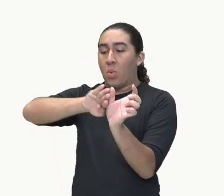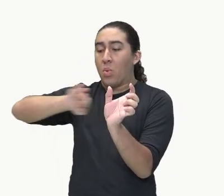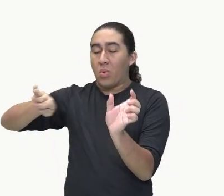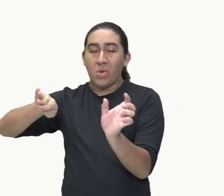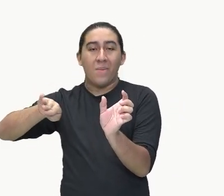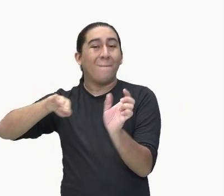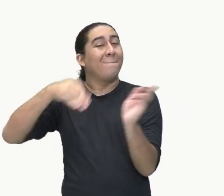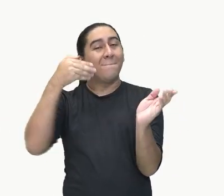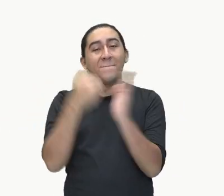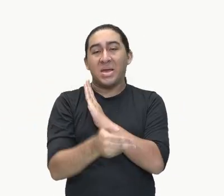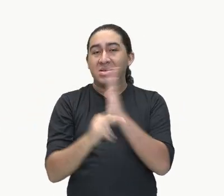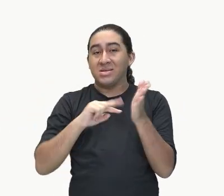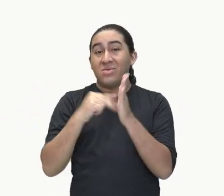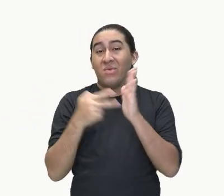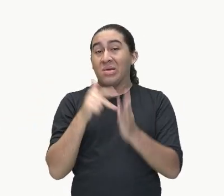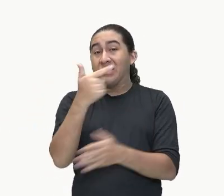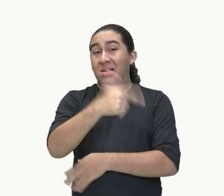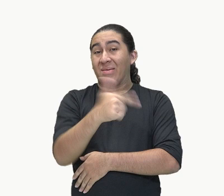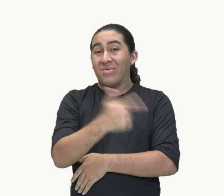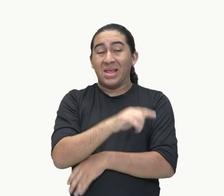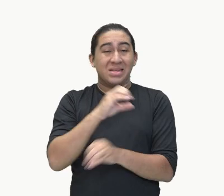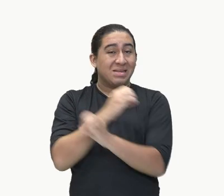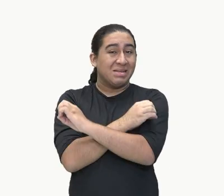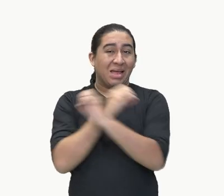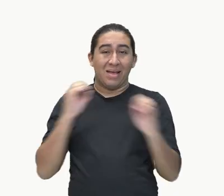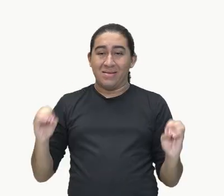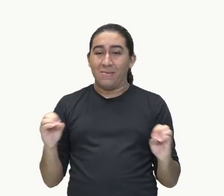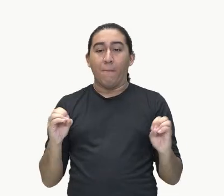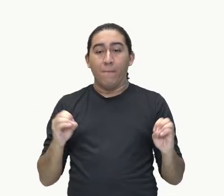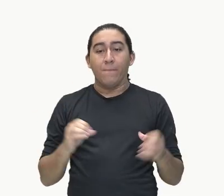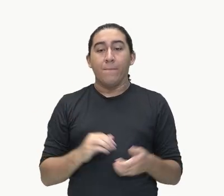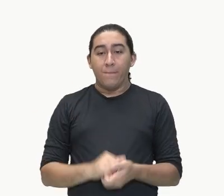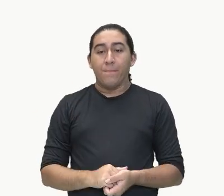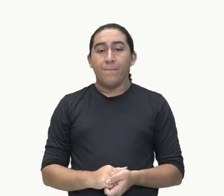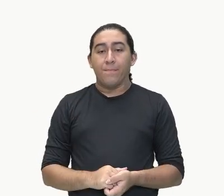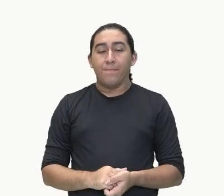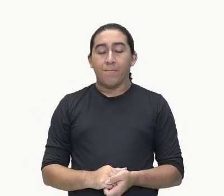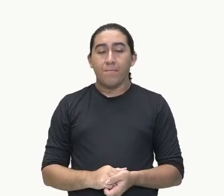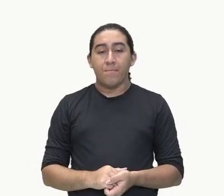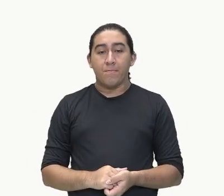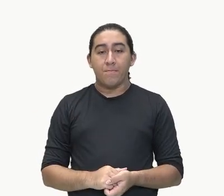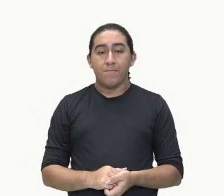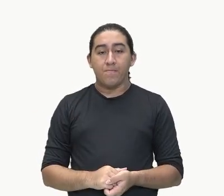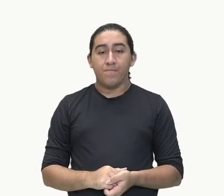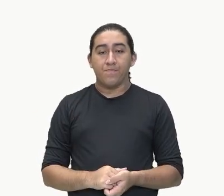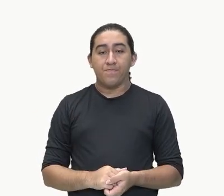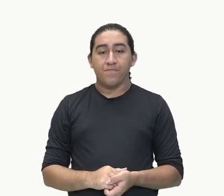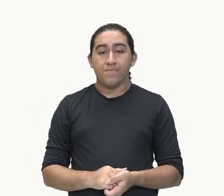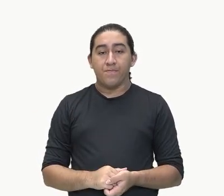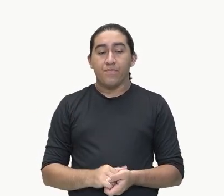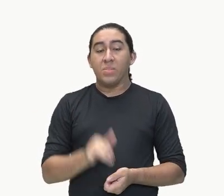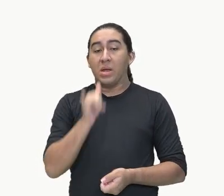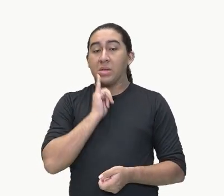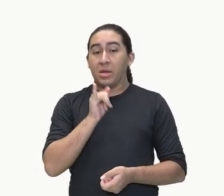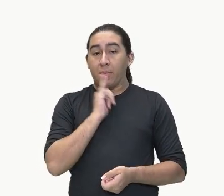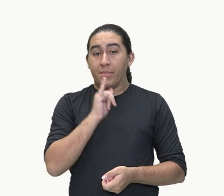ela não vai, em nenhuma forma, né, continuar com seu sentido. Veja